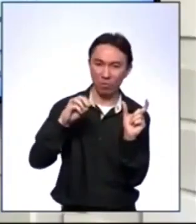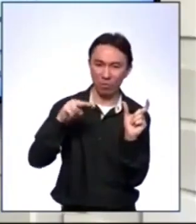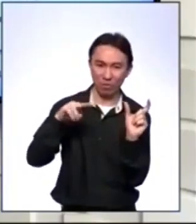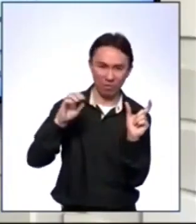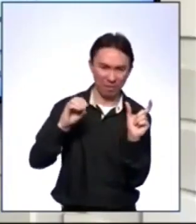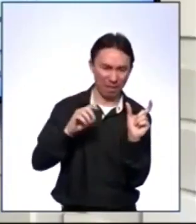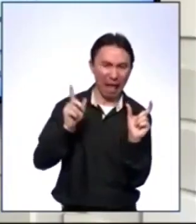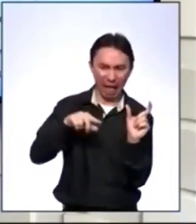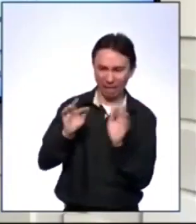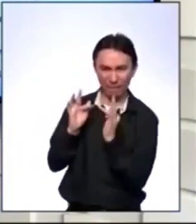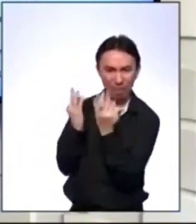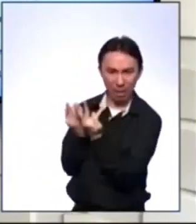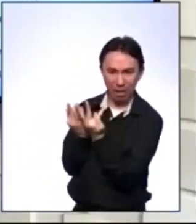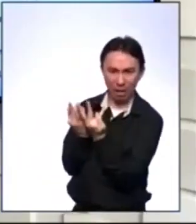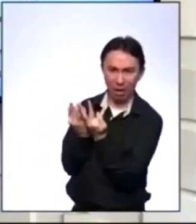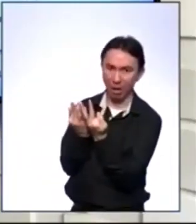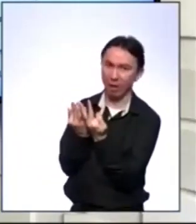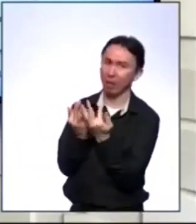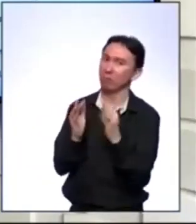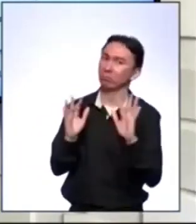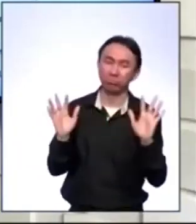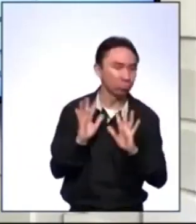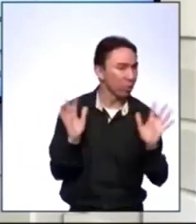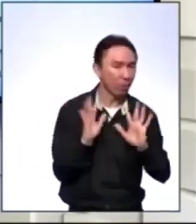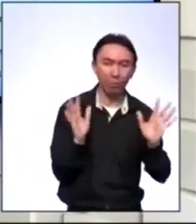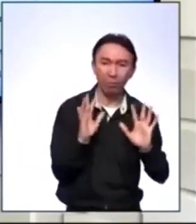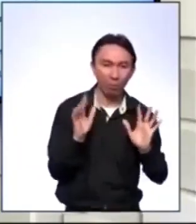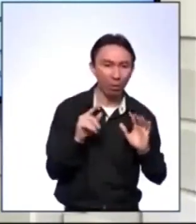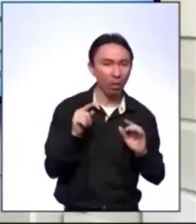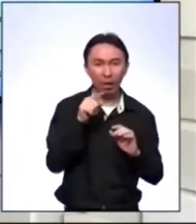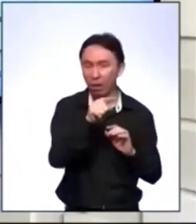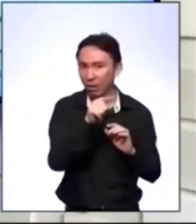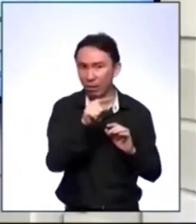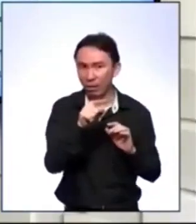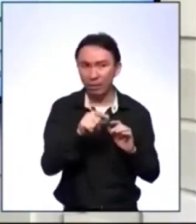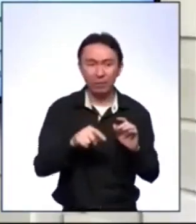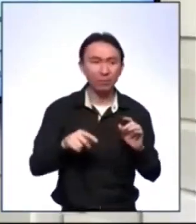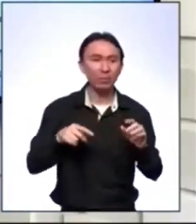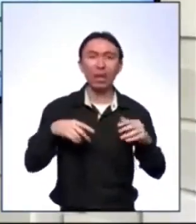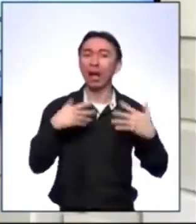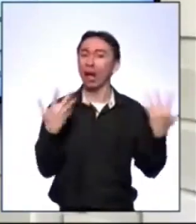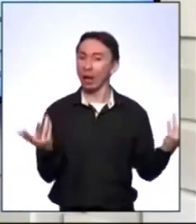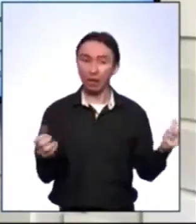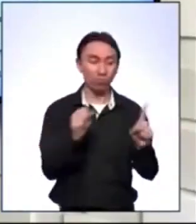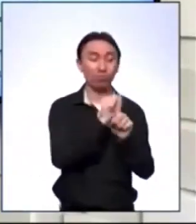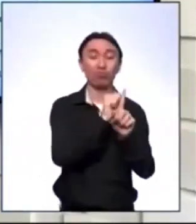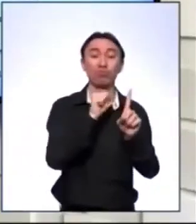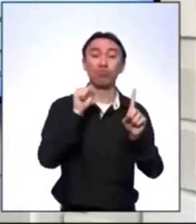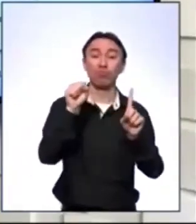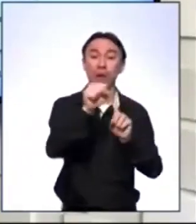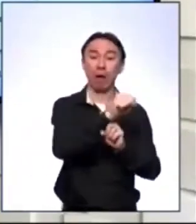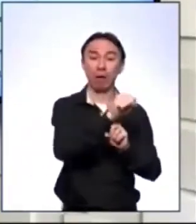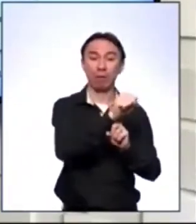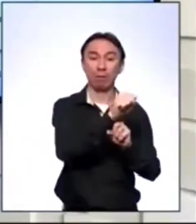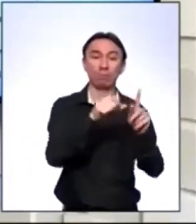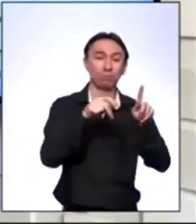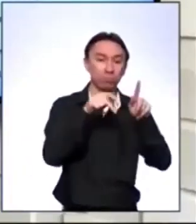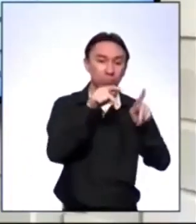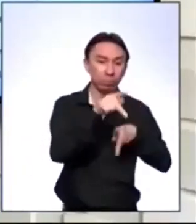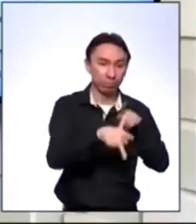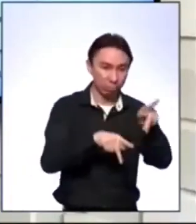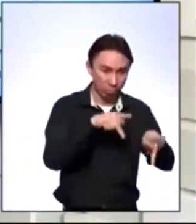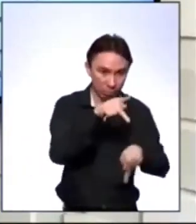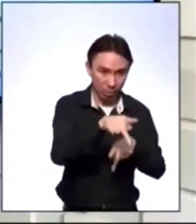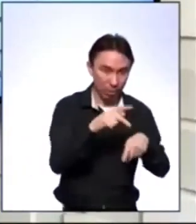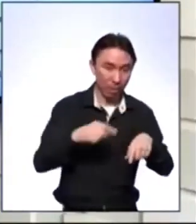bens materiais de família. Aqui ele está se referindo a uma herança comum, transmitido de geração